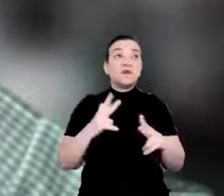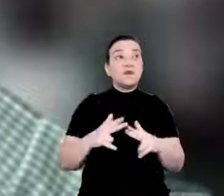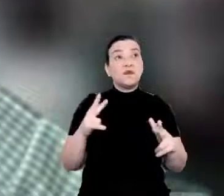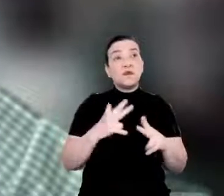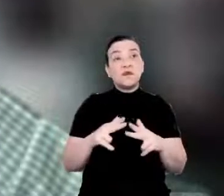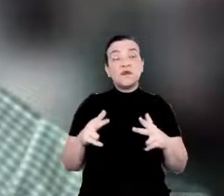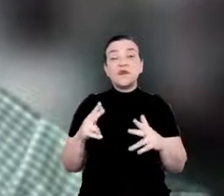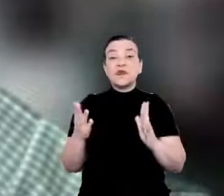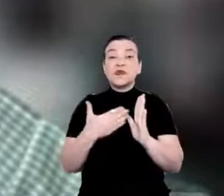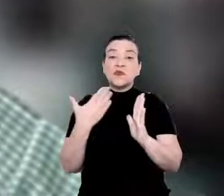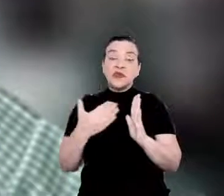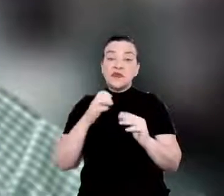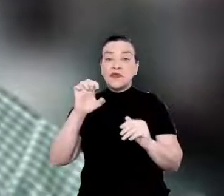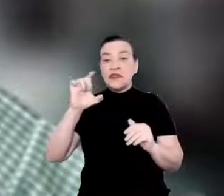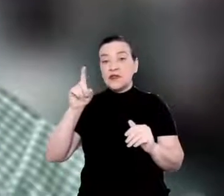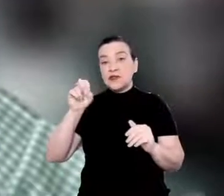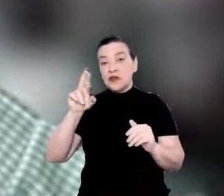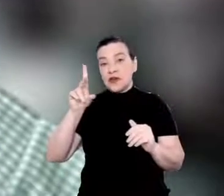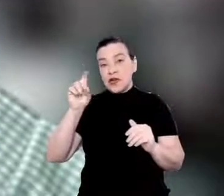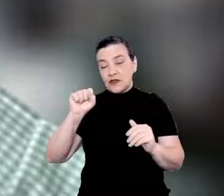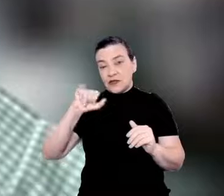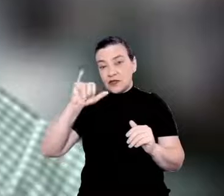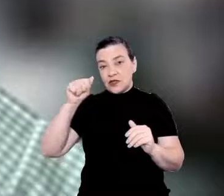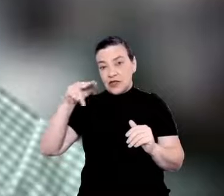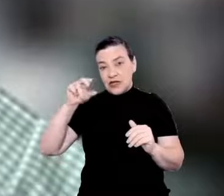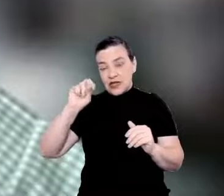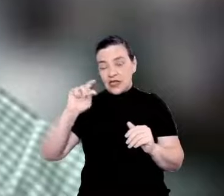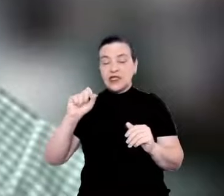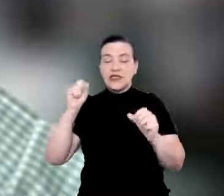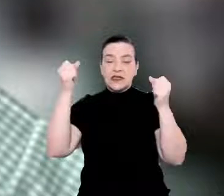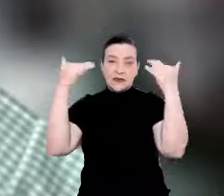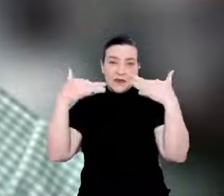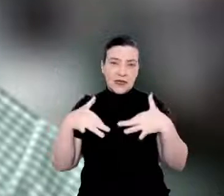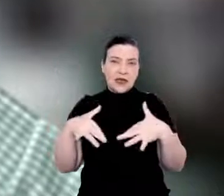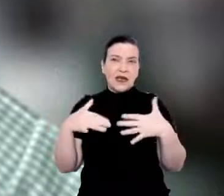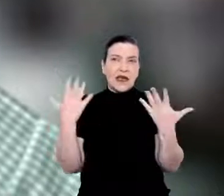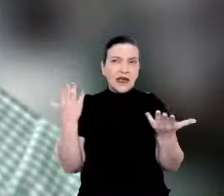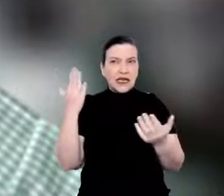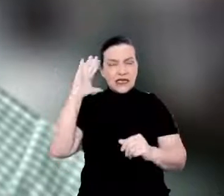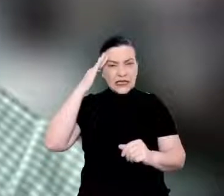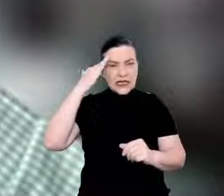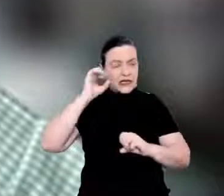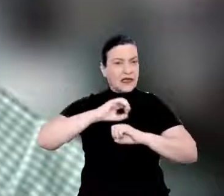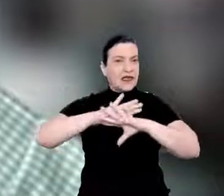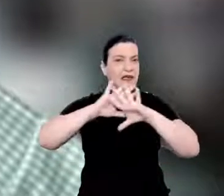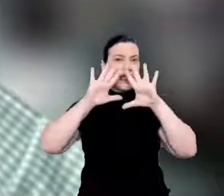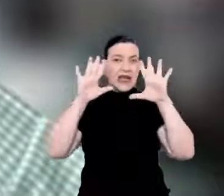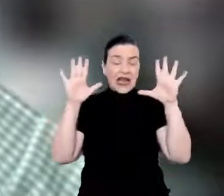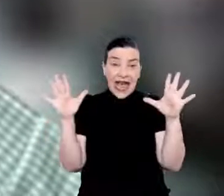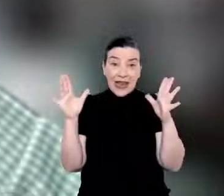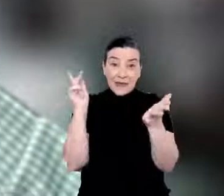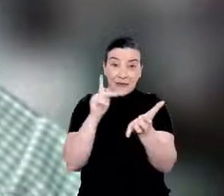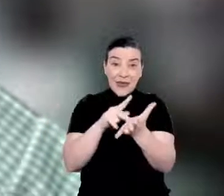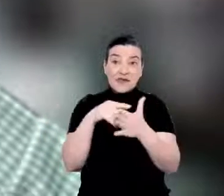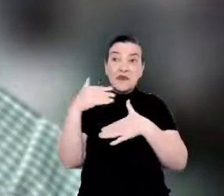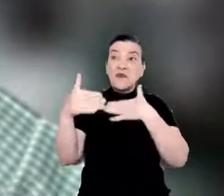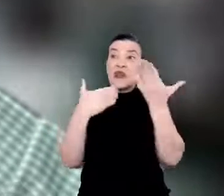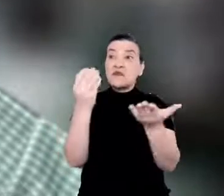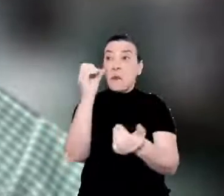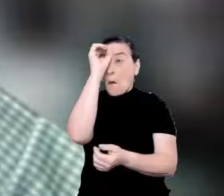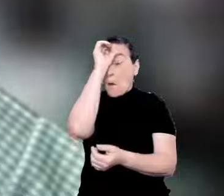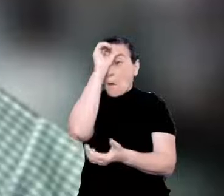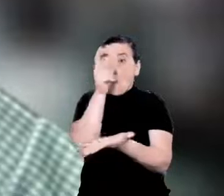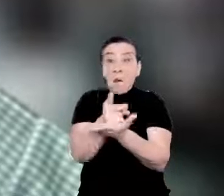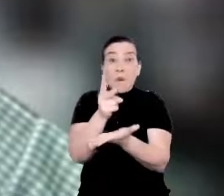do Eduardo Janetti, abre aspas, "Um saber é certo, reduz a ignorância, mas deveria crescer